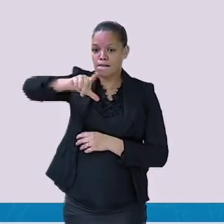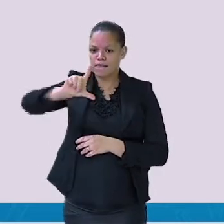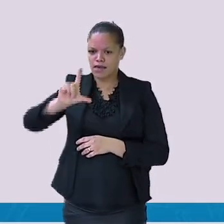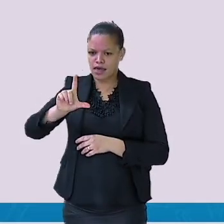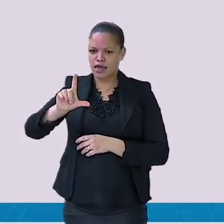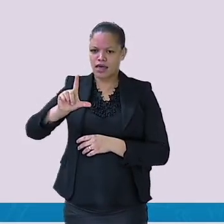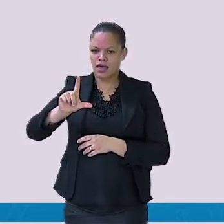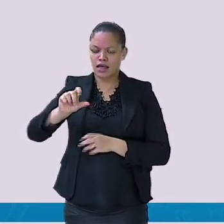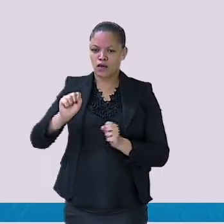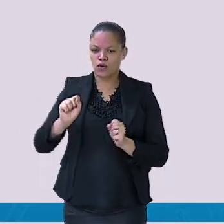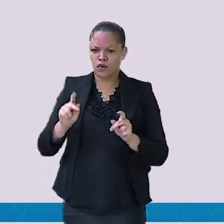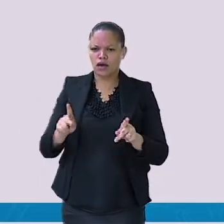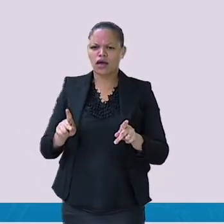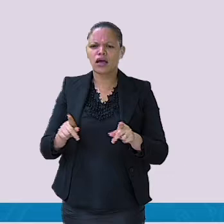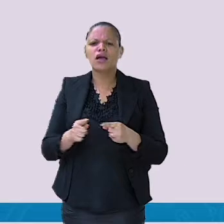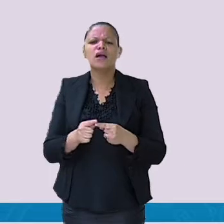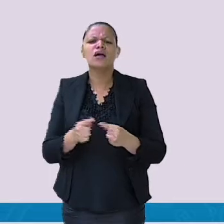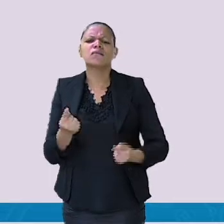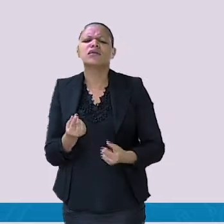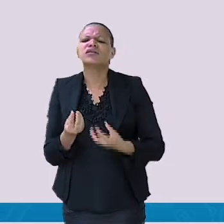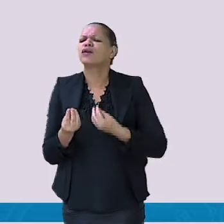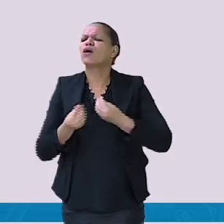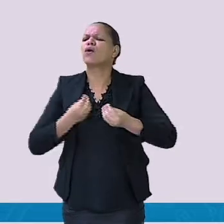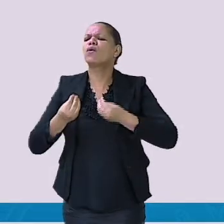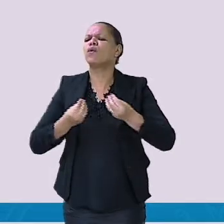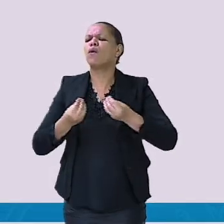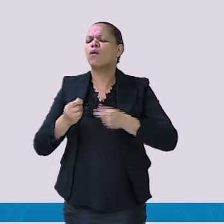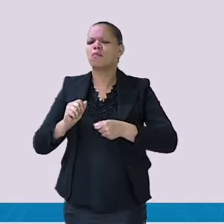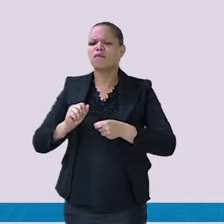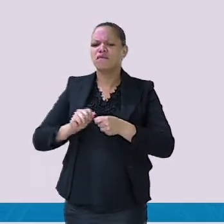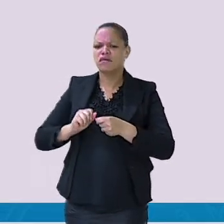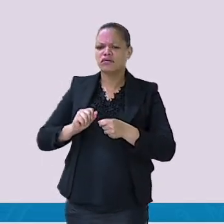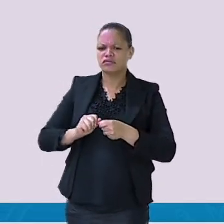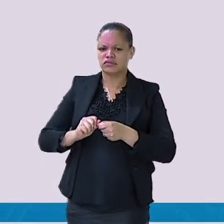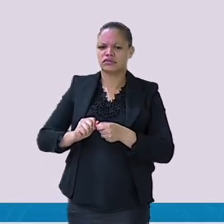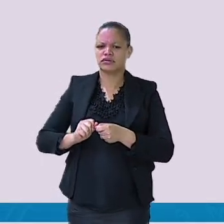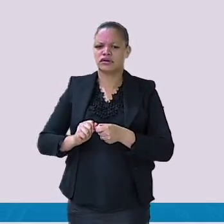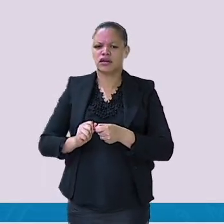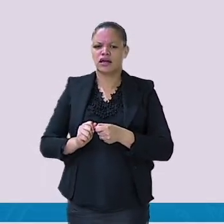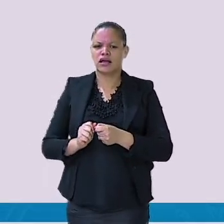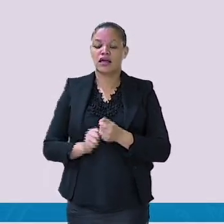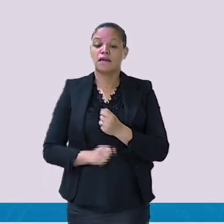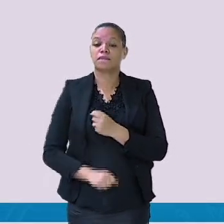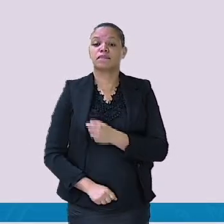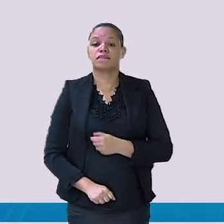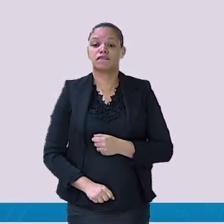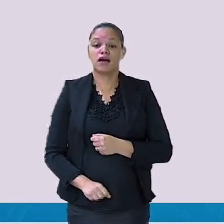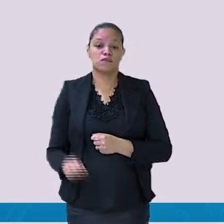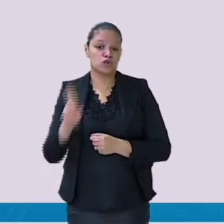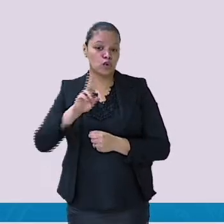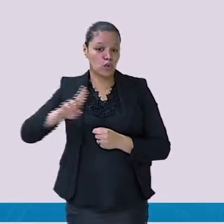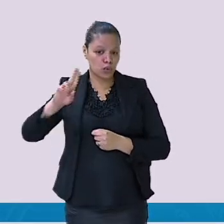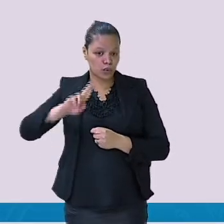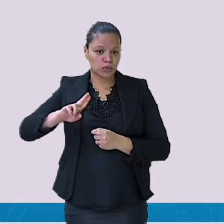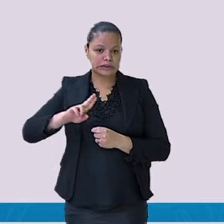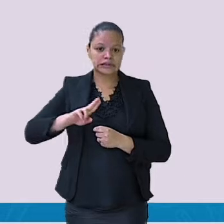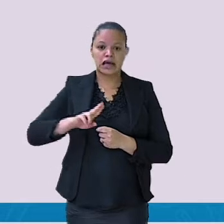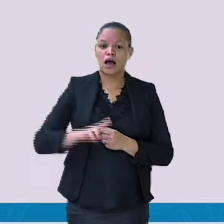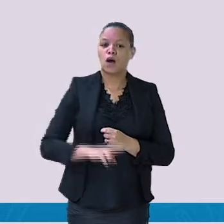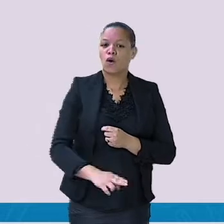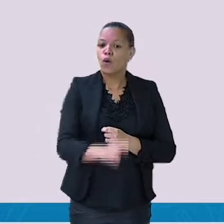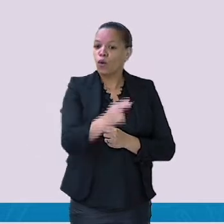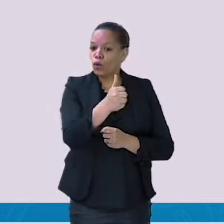essa transformação, nós vamos fazer da seguinte forma. 10 litros vezes